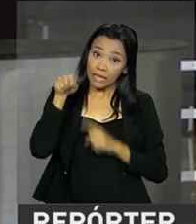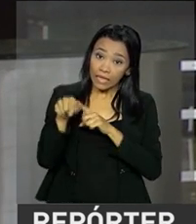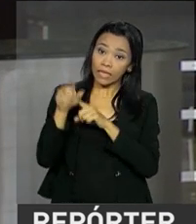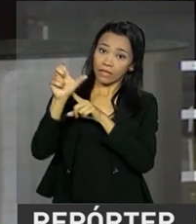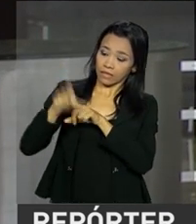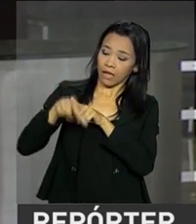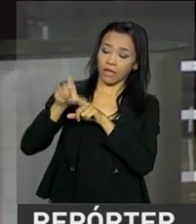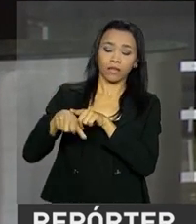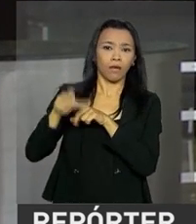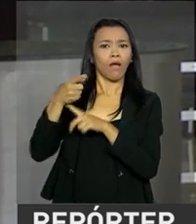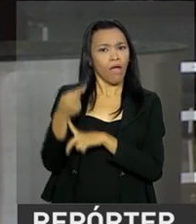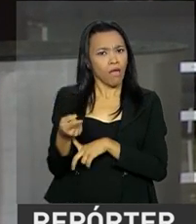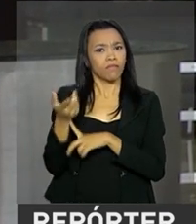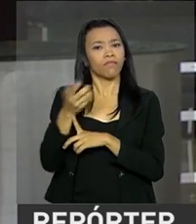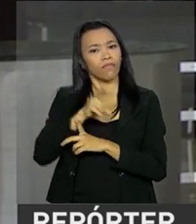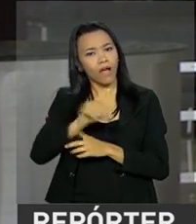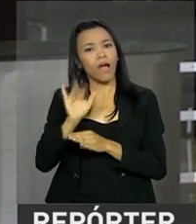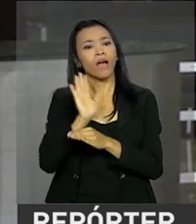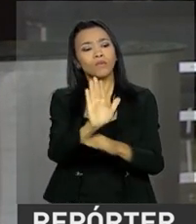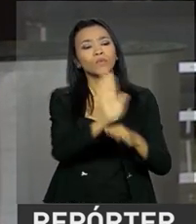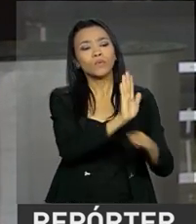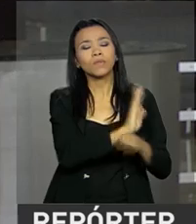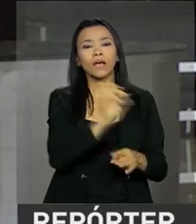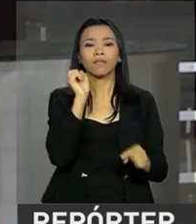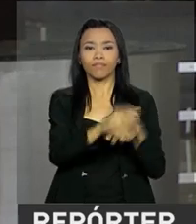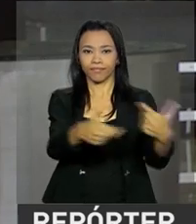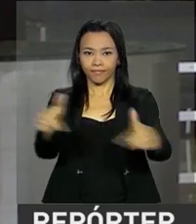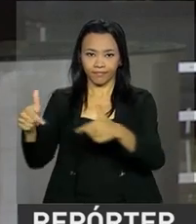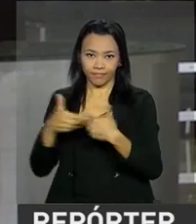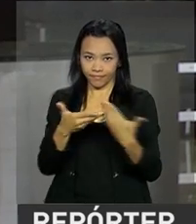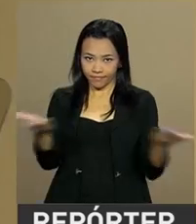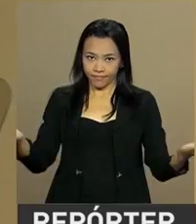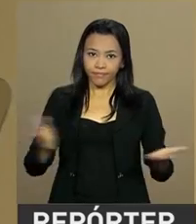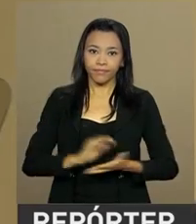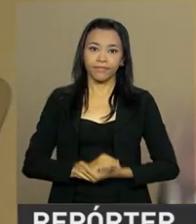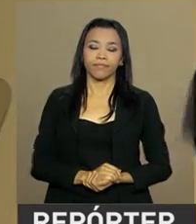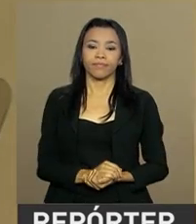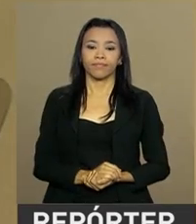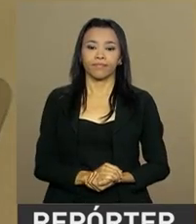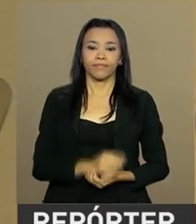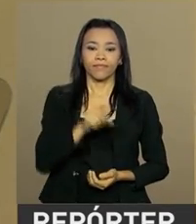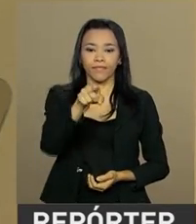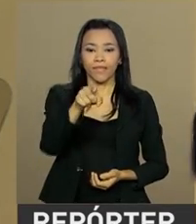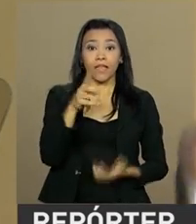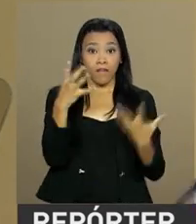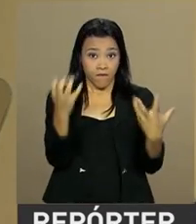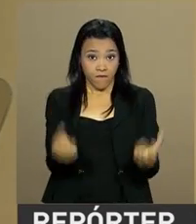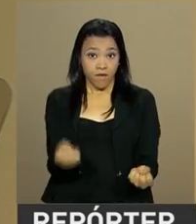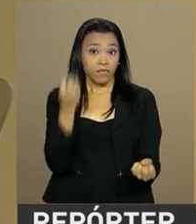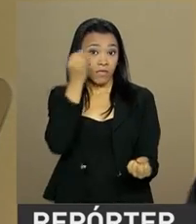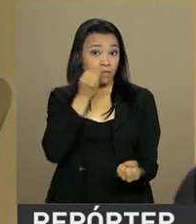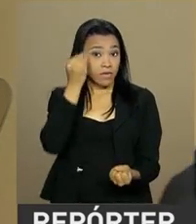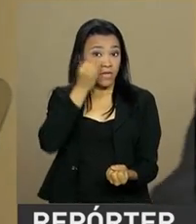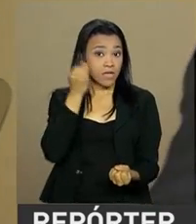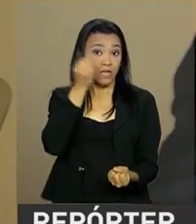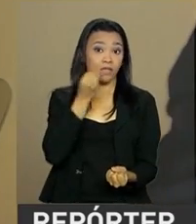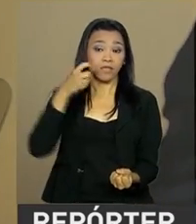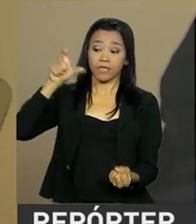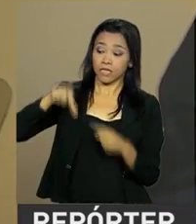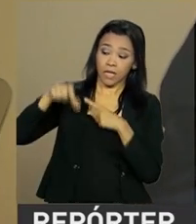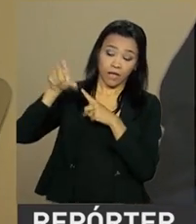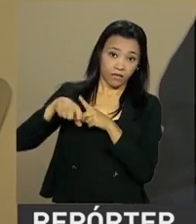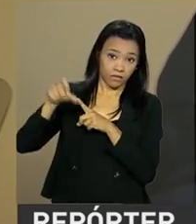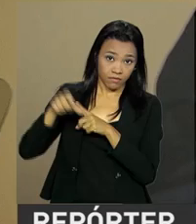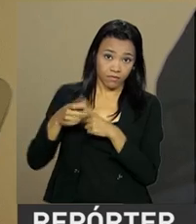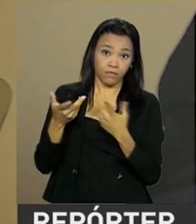Ele disse que a medida deve ajudar na geração de empregos. Nós vamos fazer uma experiência com este cartão Reforma, que é mais